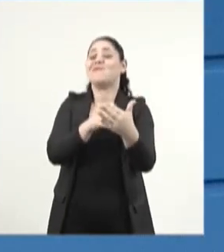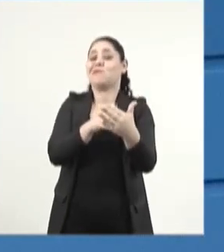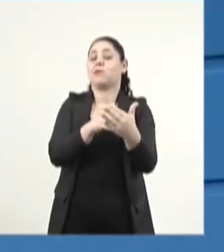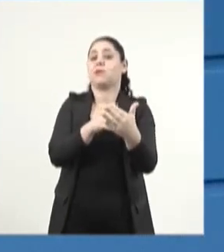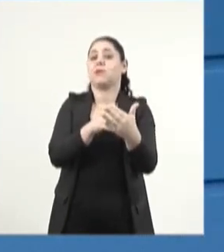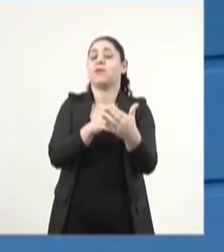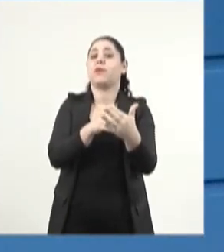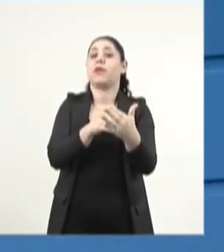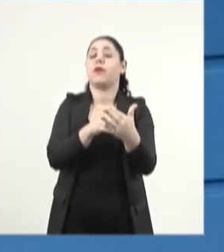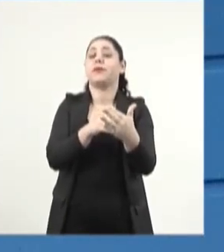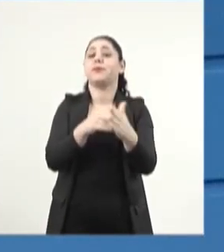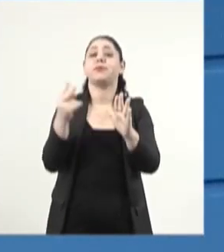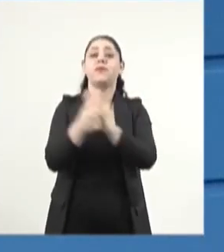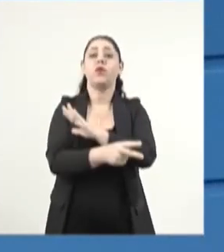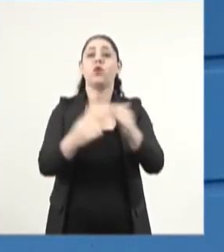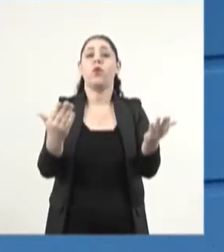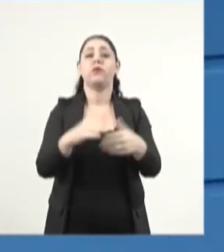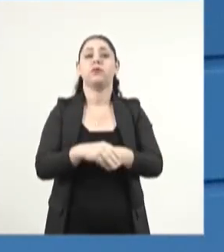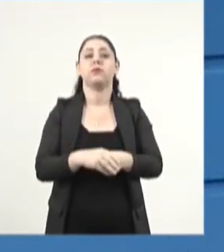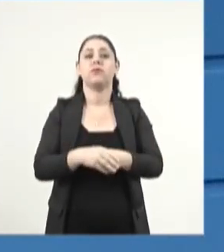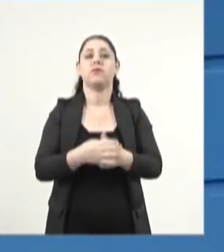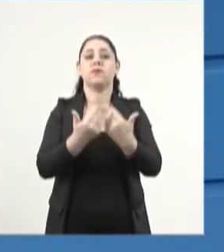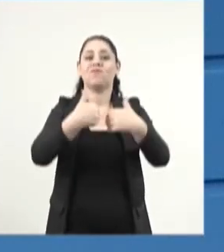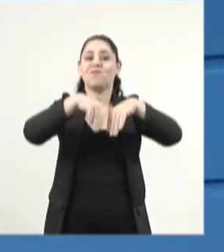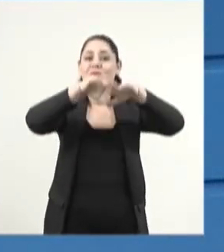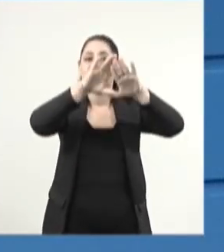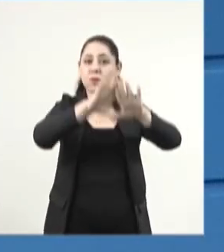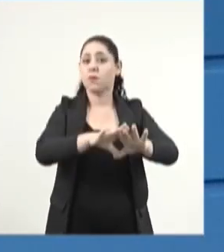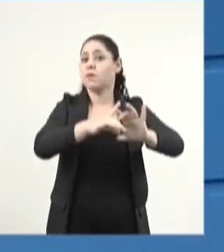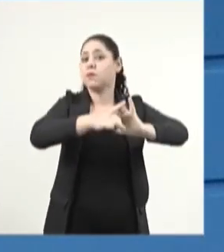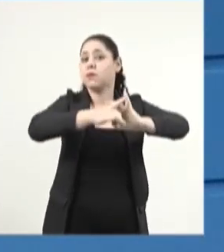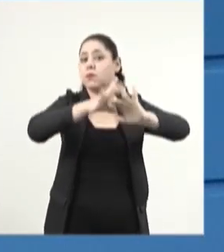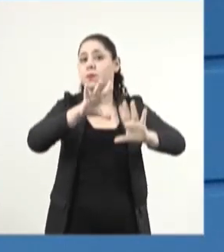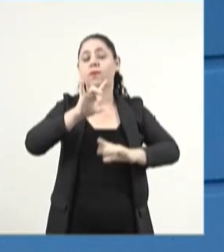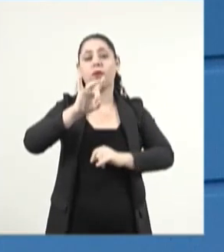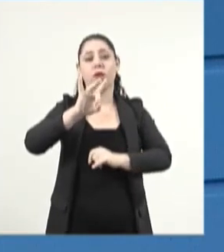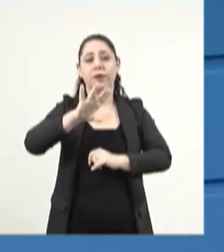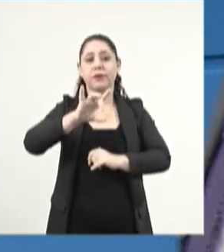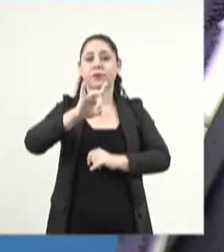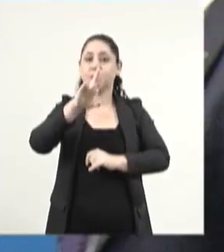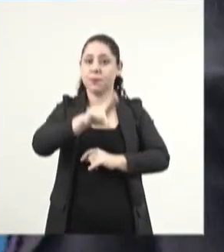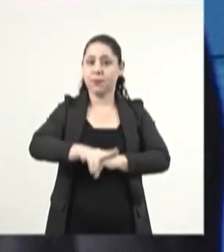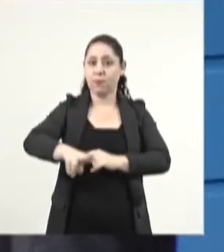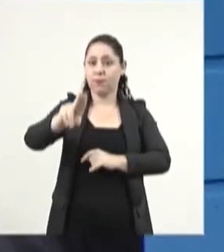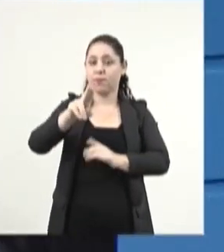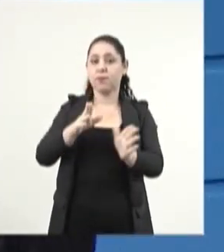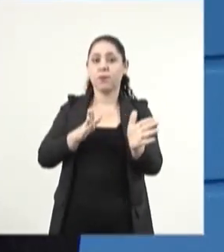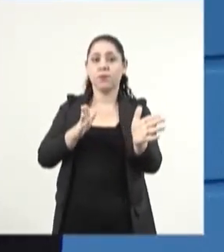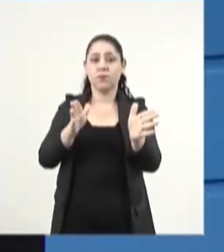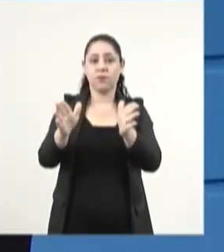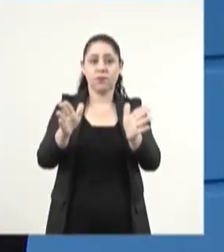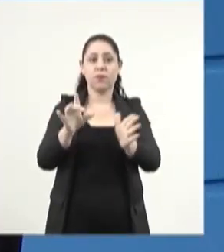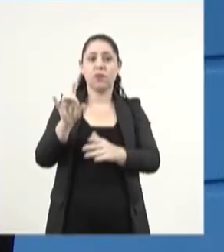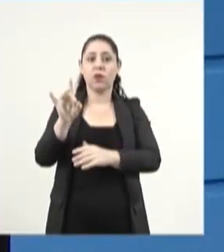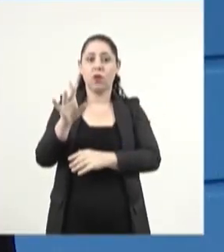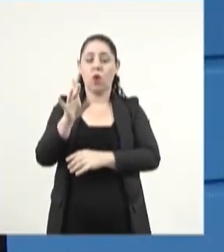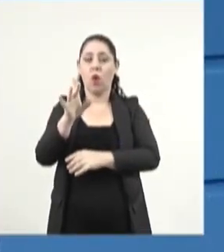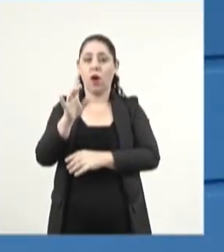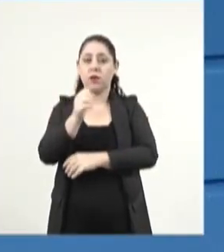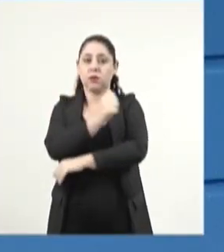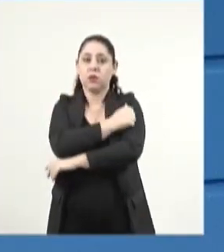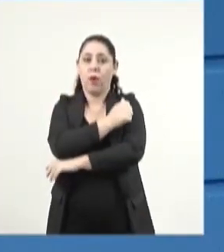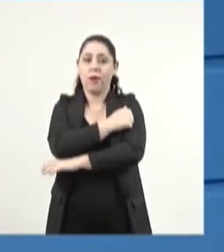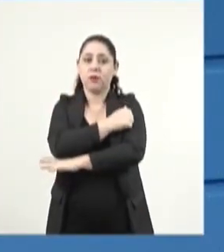as vedações, as restrições? Ele fica vedado, ele fica autorizado ao acesso só para